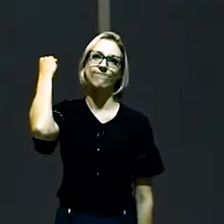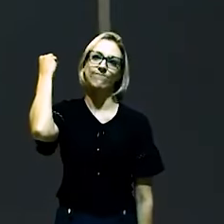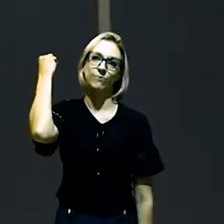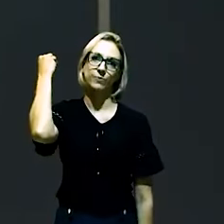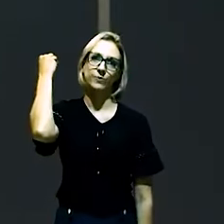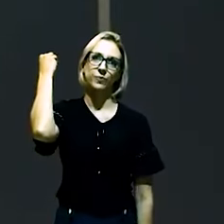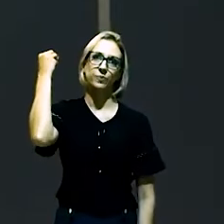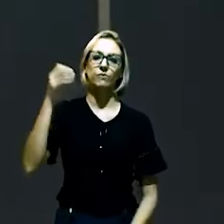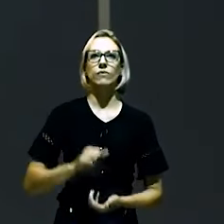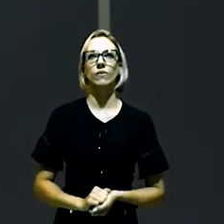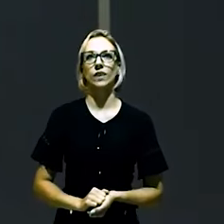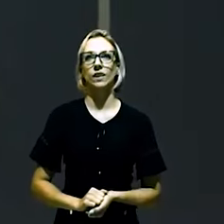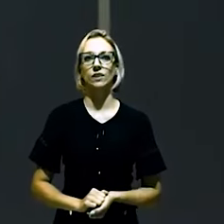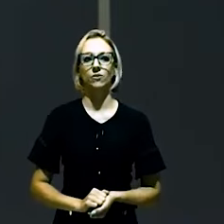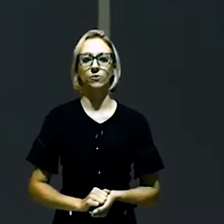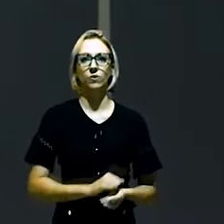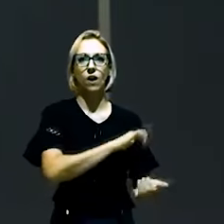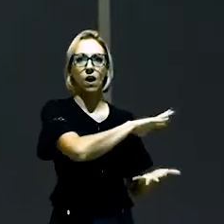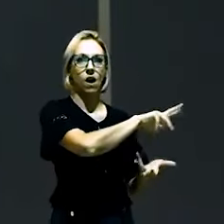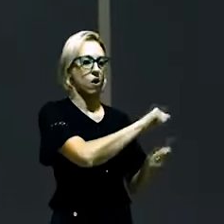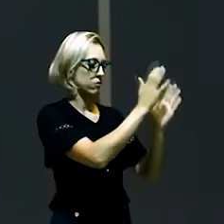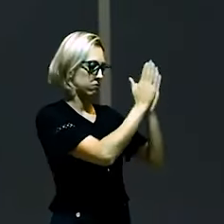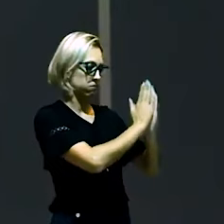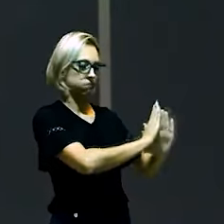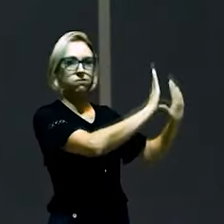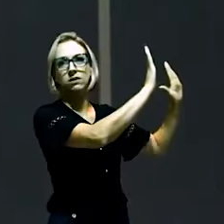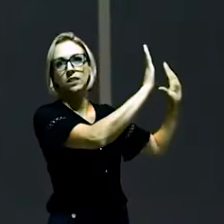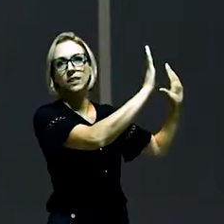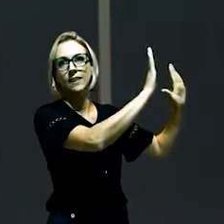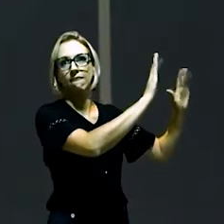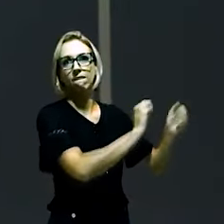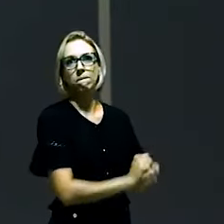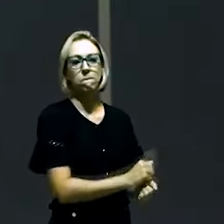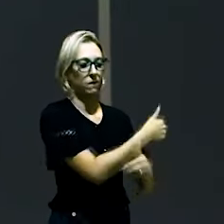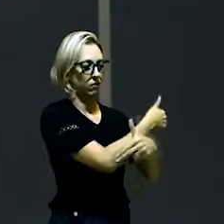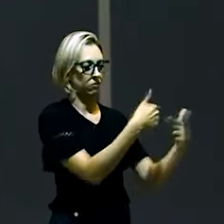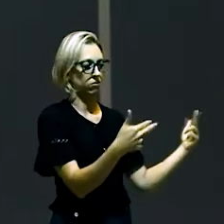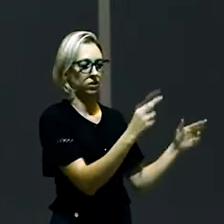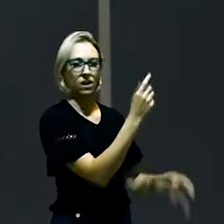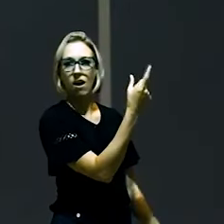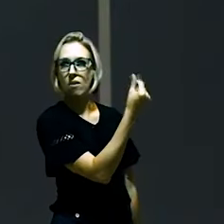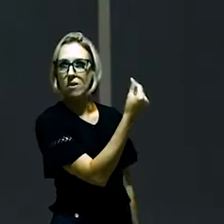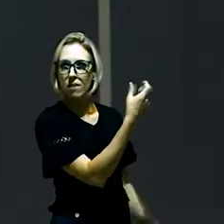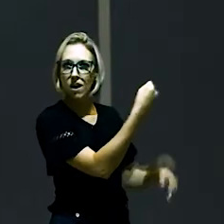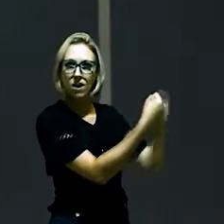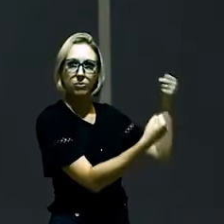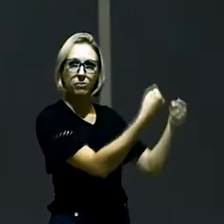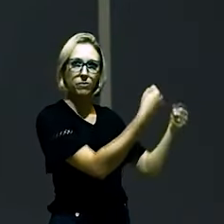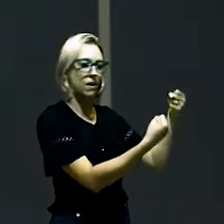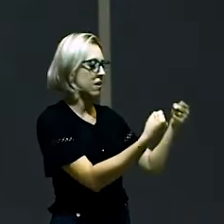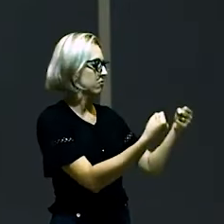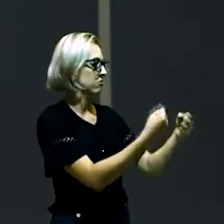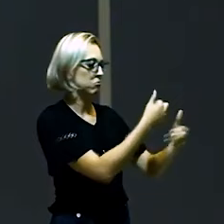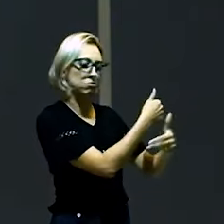para bens materiais, para vaidades